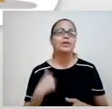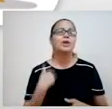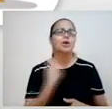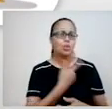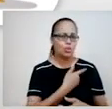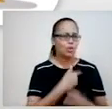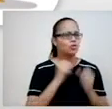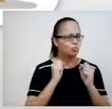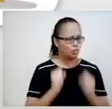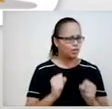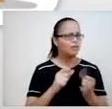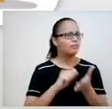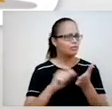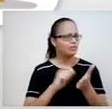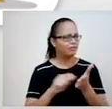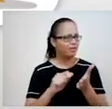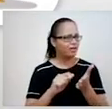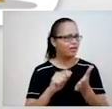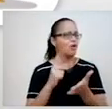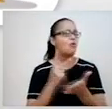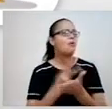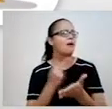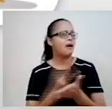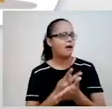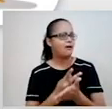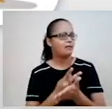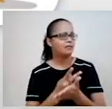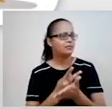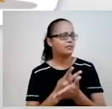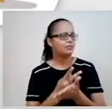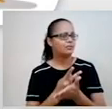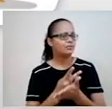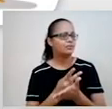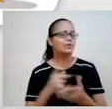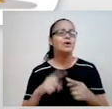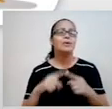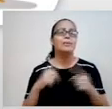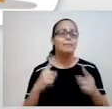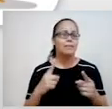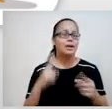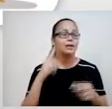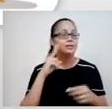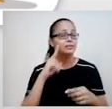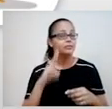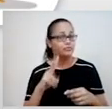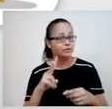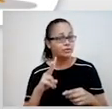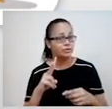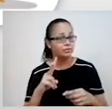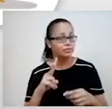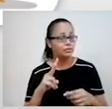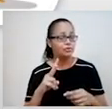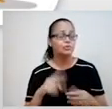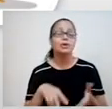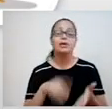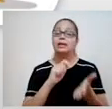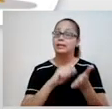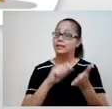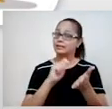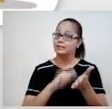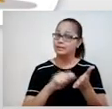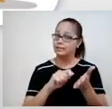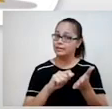pode escrever assim? Será que é errado falar assim? A gente viu que não existe certo e errado na língua, mas nós vimos que em determinadas situações, por exemplo, a escrita